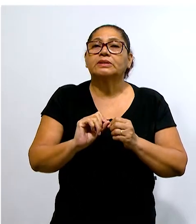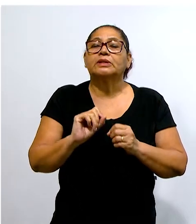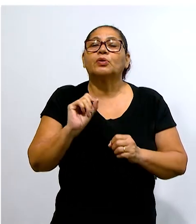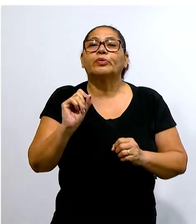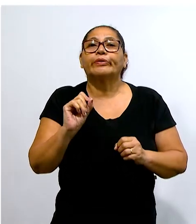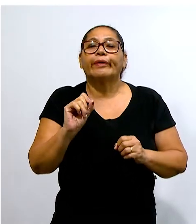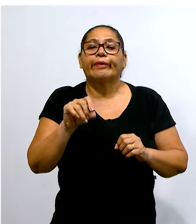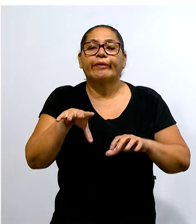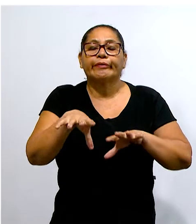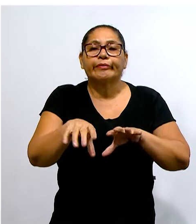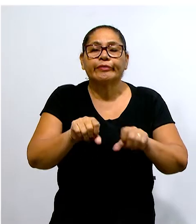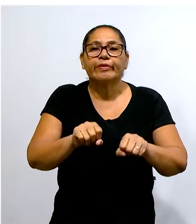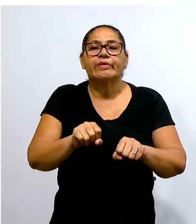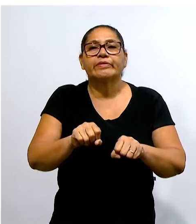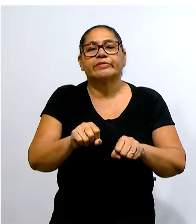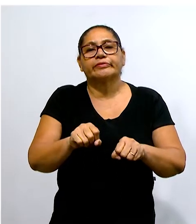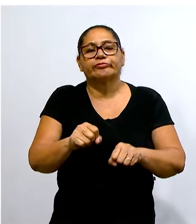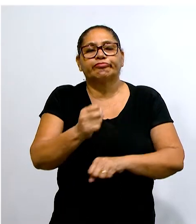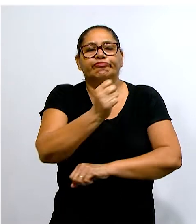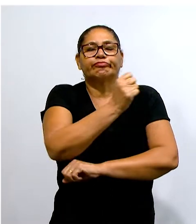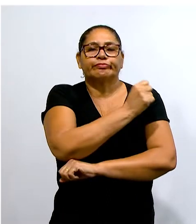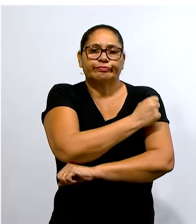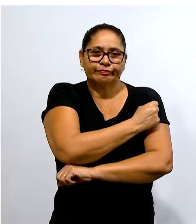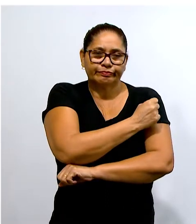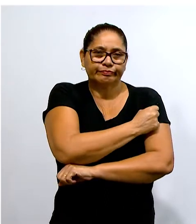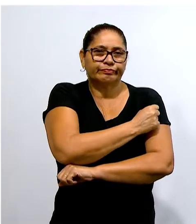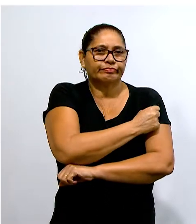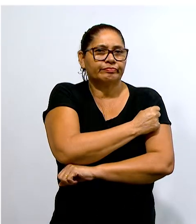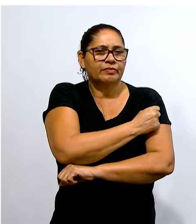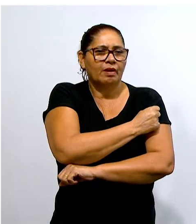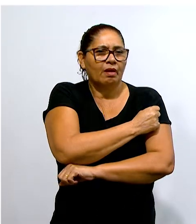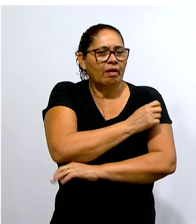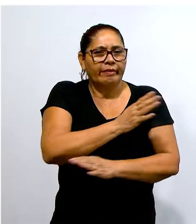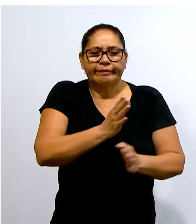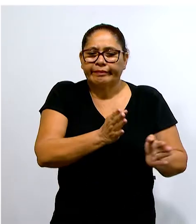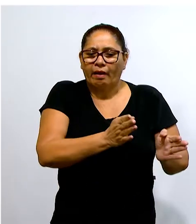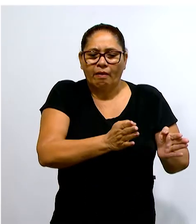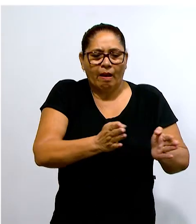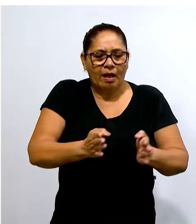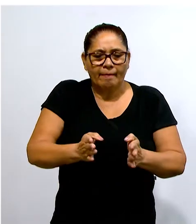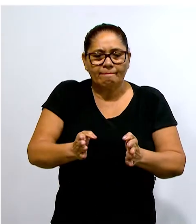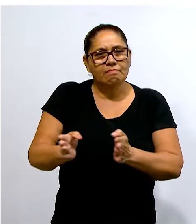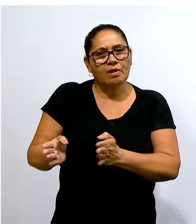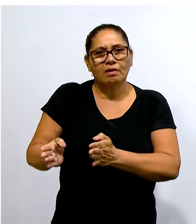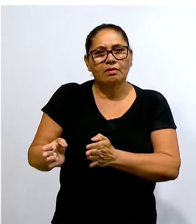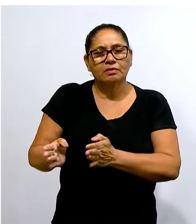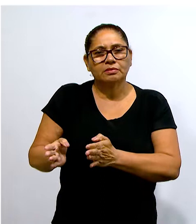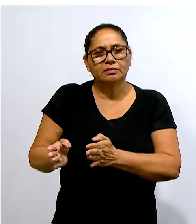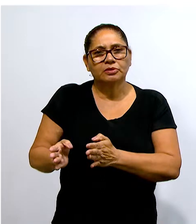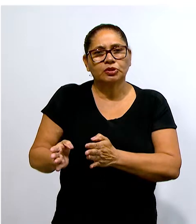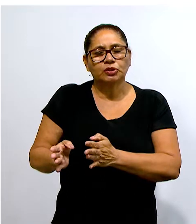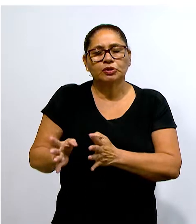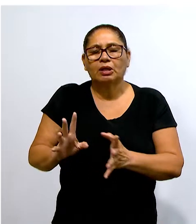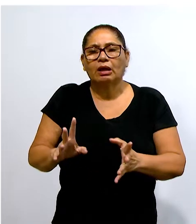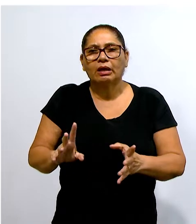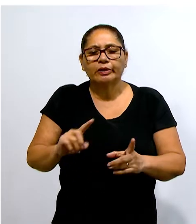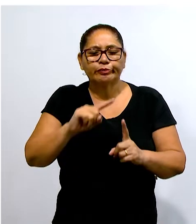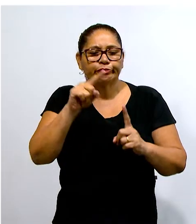formação integral dos alunos, né, e não parcial, e sim integral em todos os